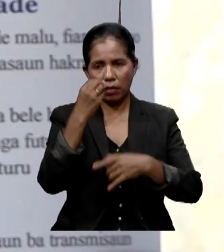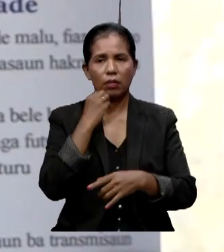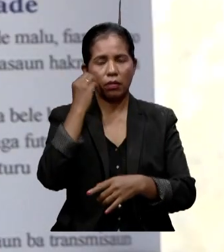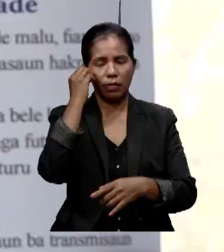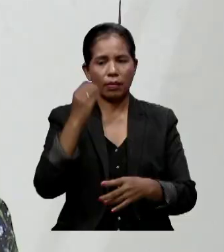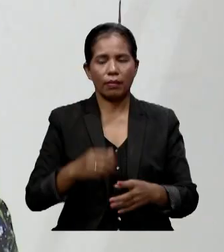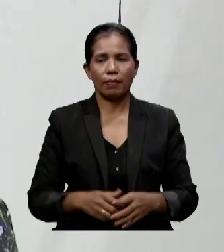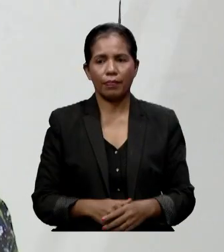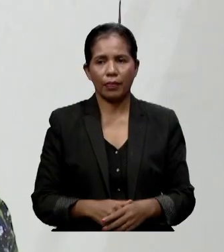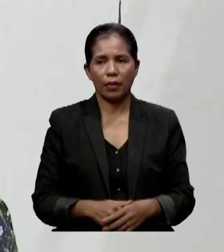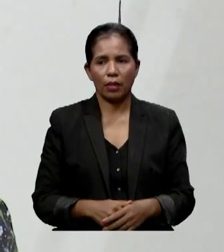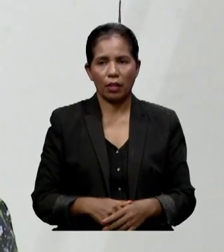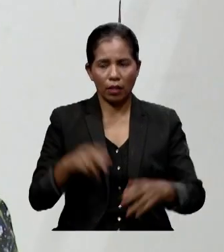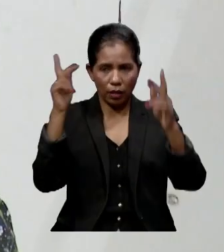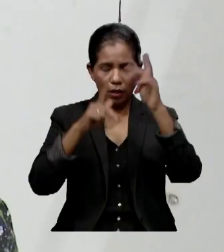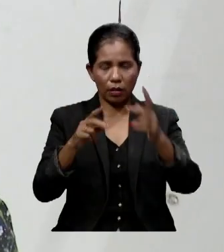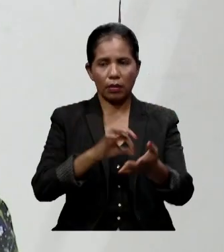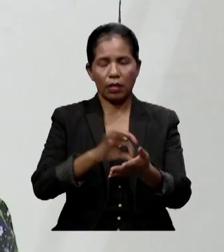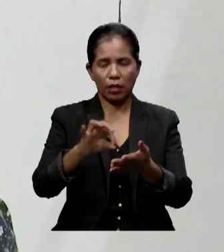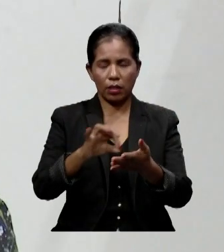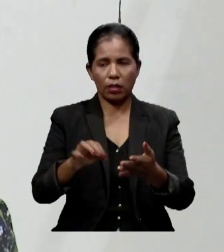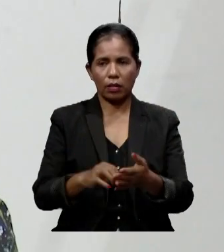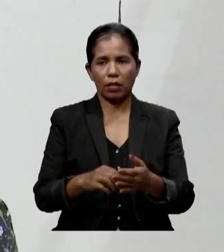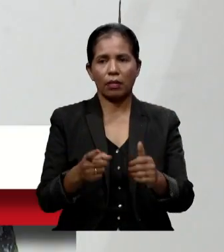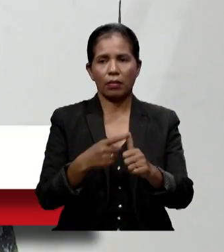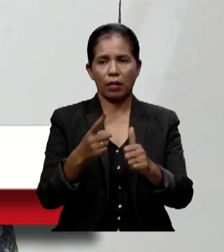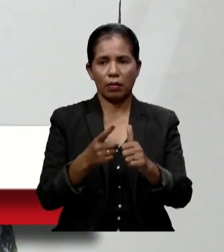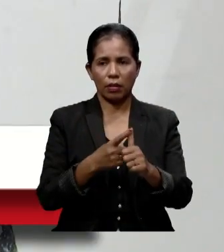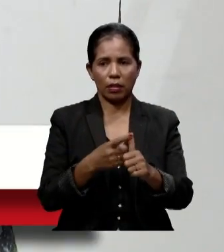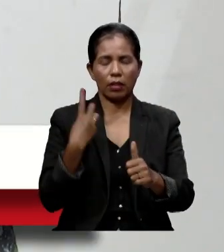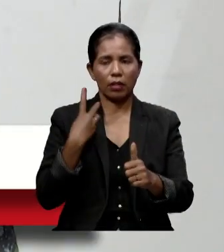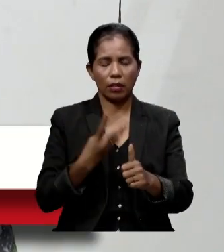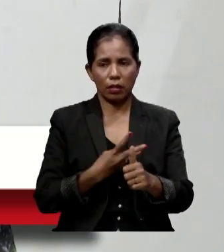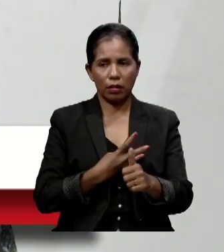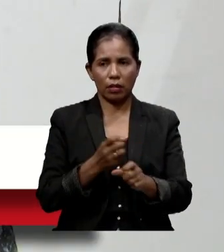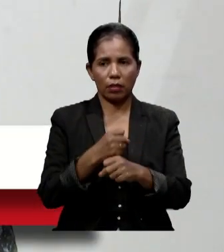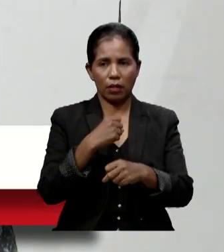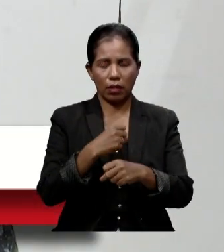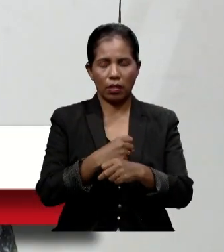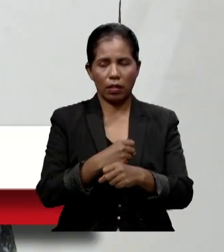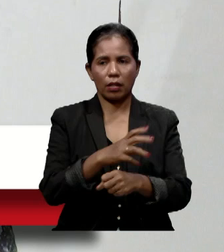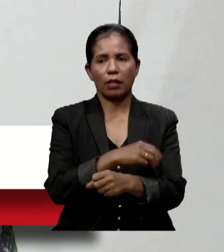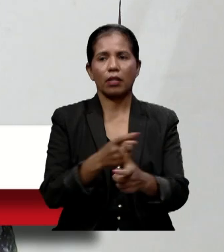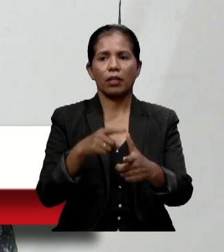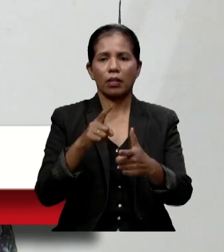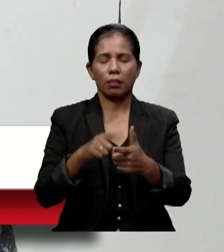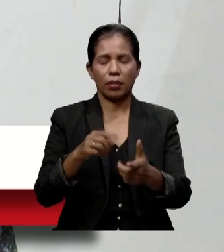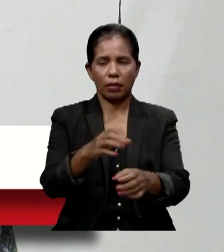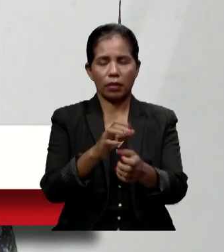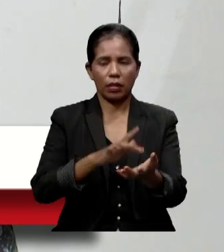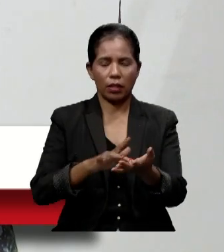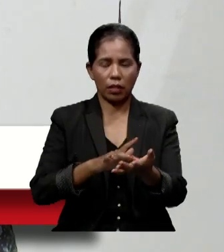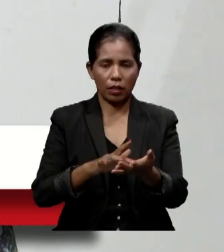fatin. Caso neve mais resista, paciente neve mais primeiro tratamento e tá halal ba bem consulta e depois a sairá, né, tá